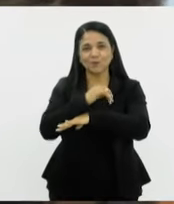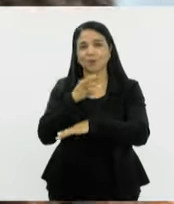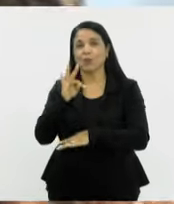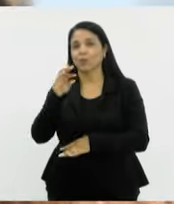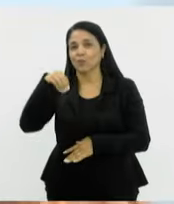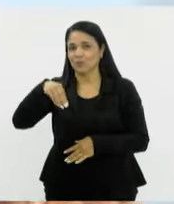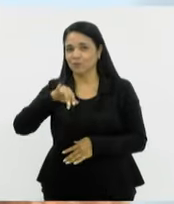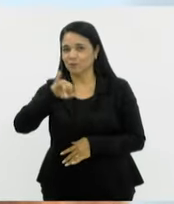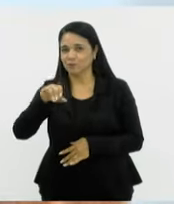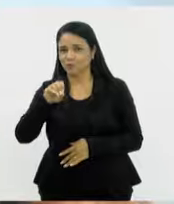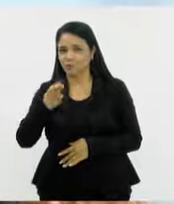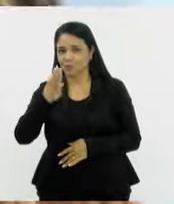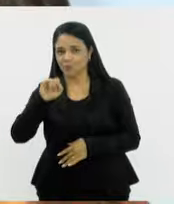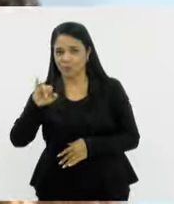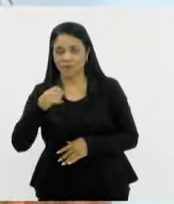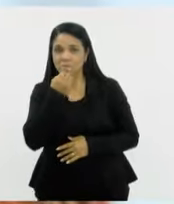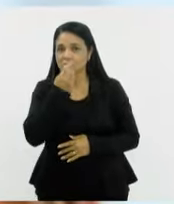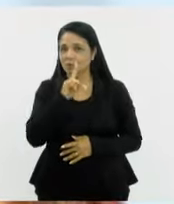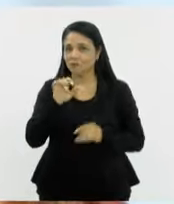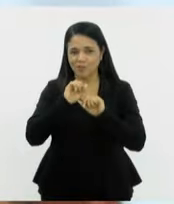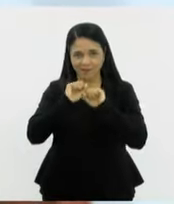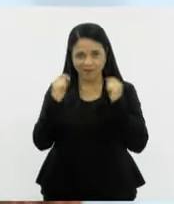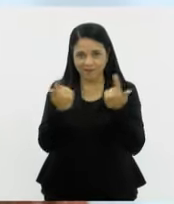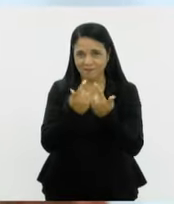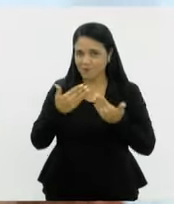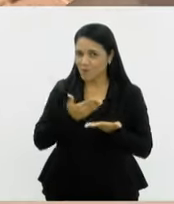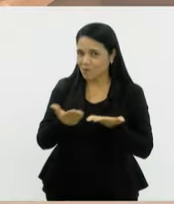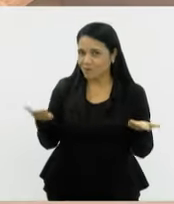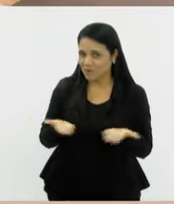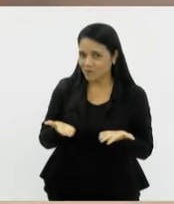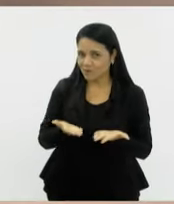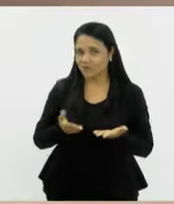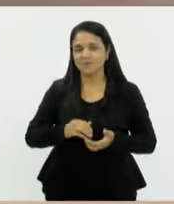Jobim. O Bom Dia Alerj está começando agora.